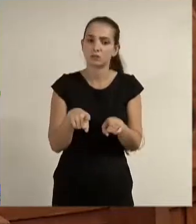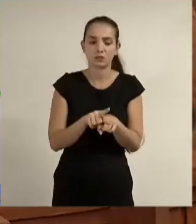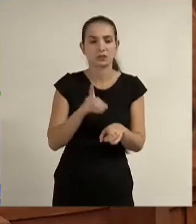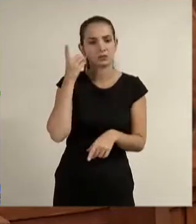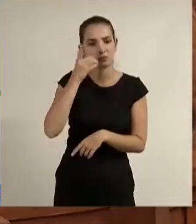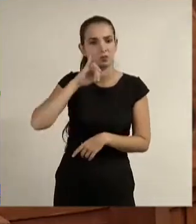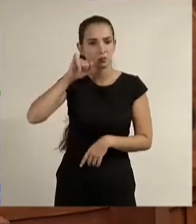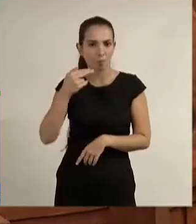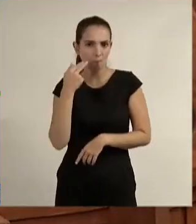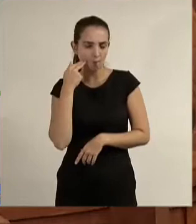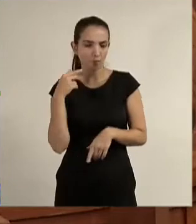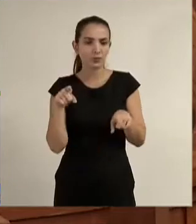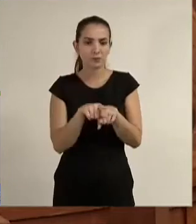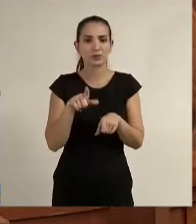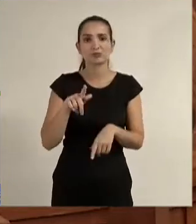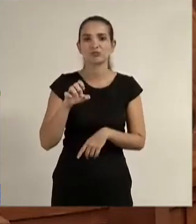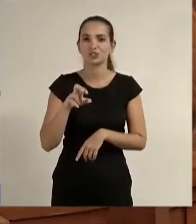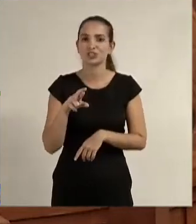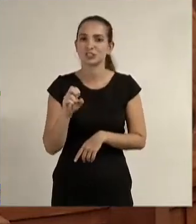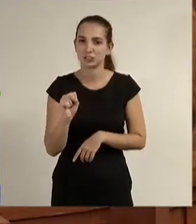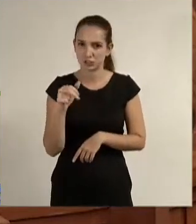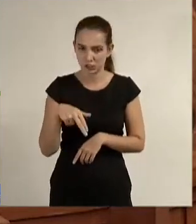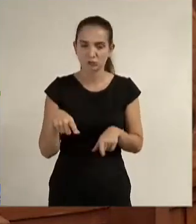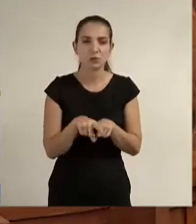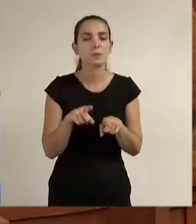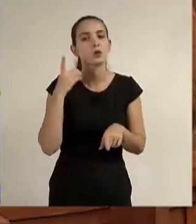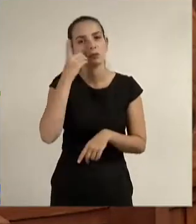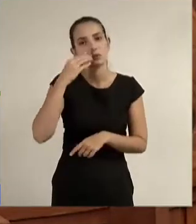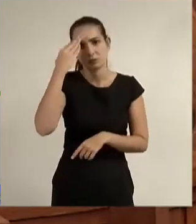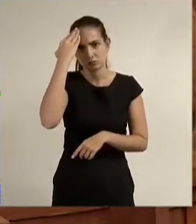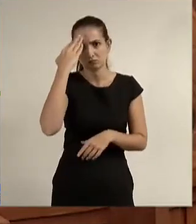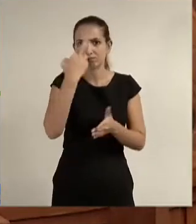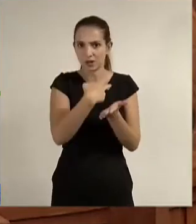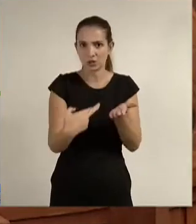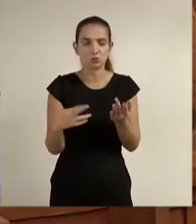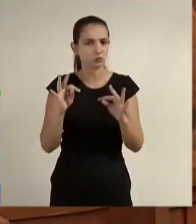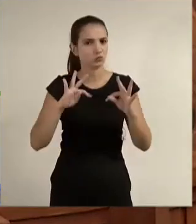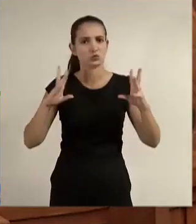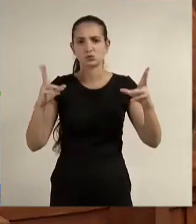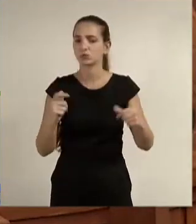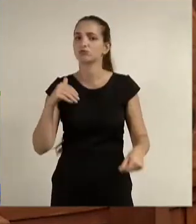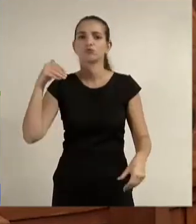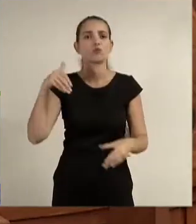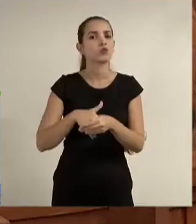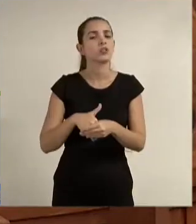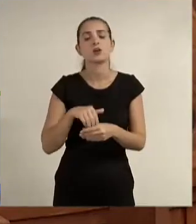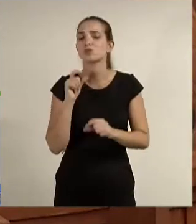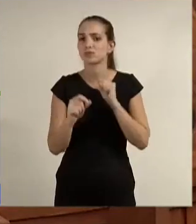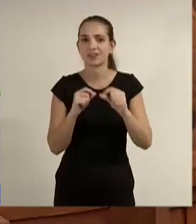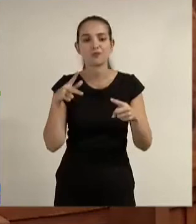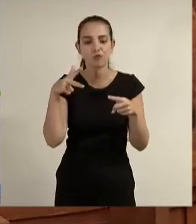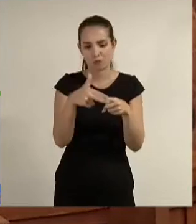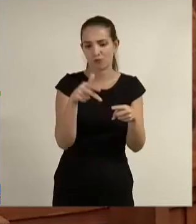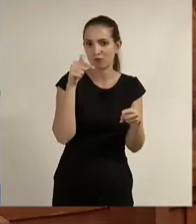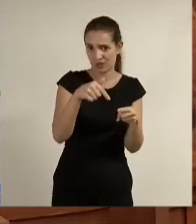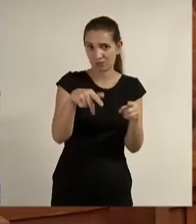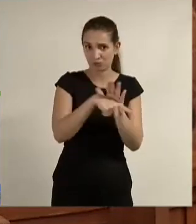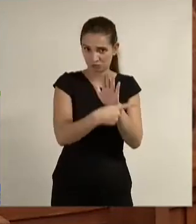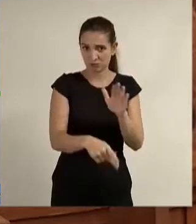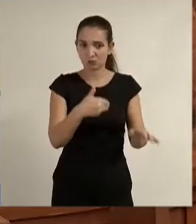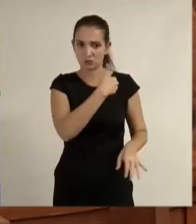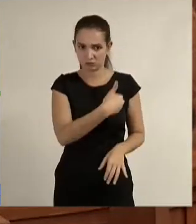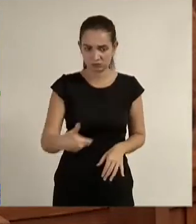deputado João Henrique, deputado Gerson Claro, deputado Barbosinha, que foi o relator, por unanimidade, entendeu que o veto do